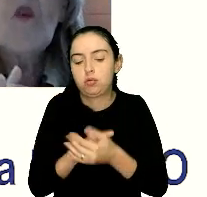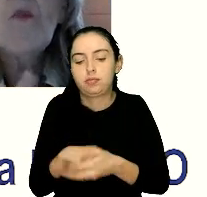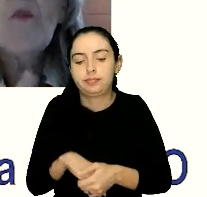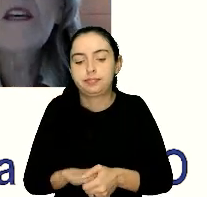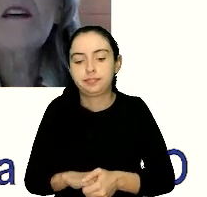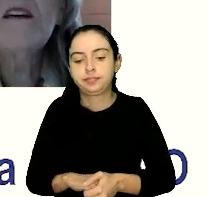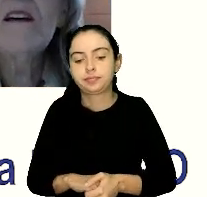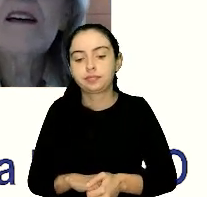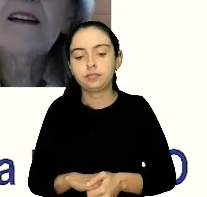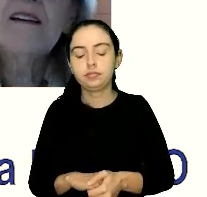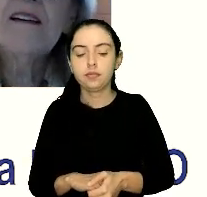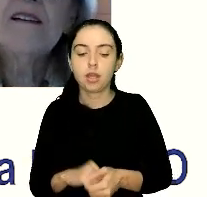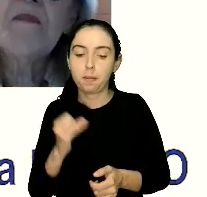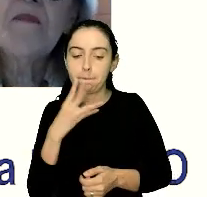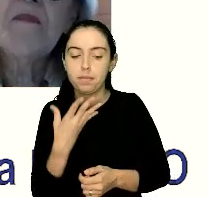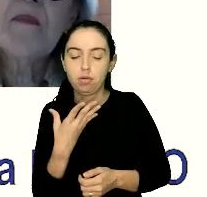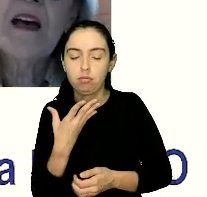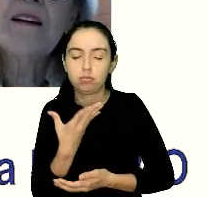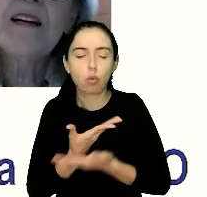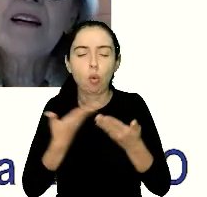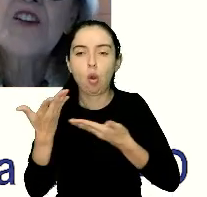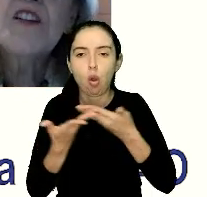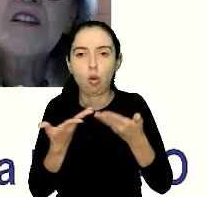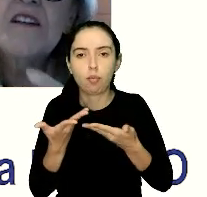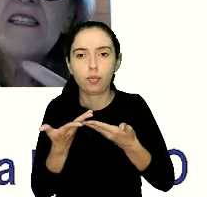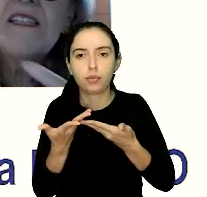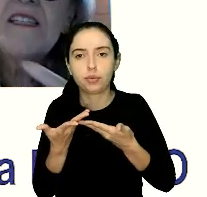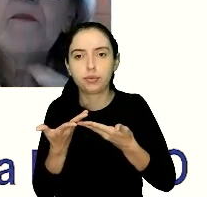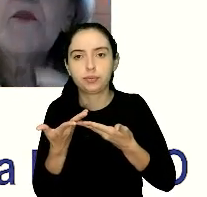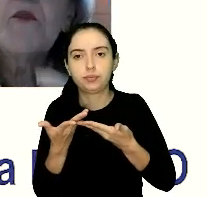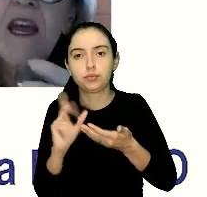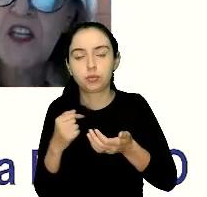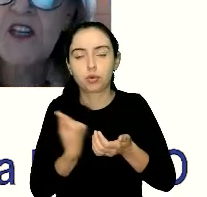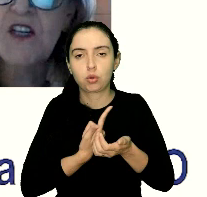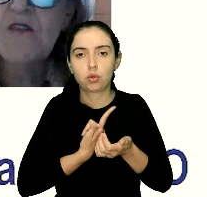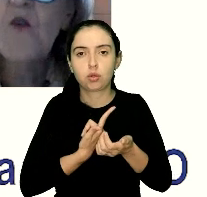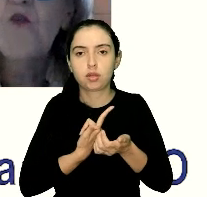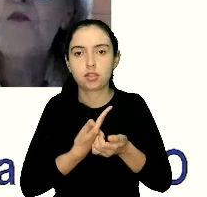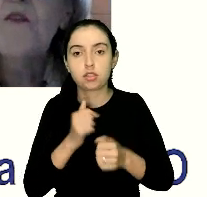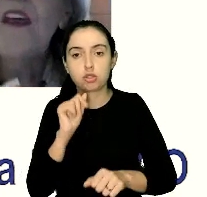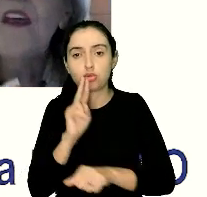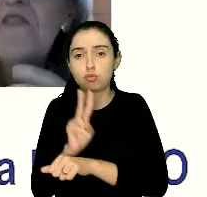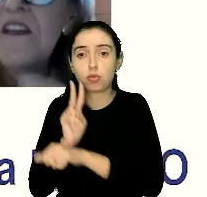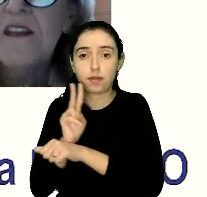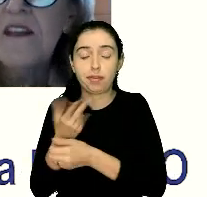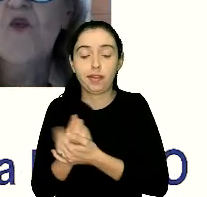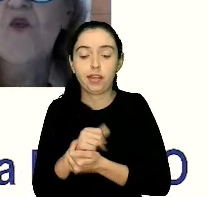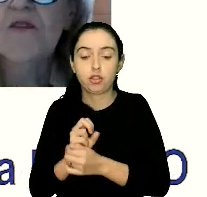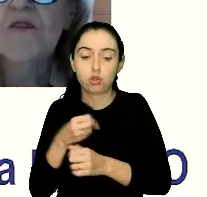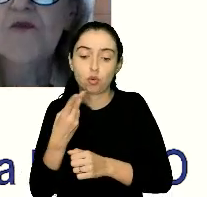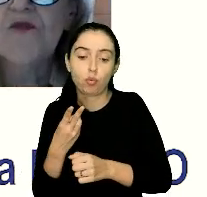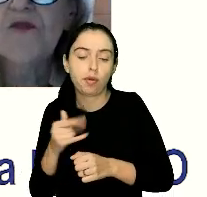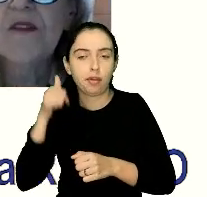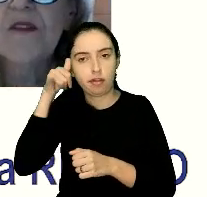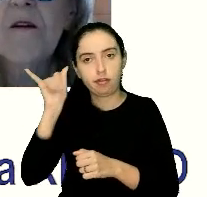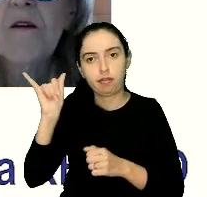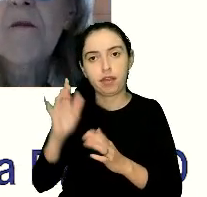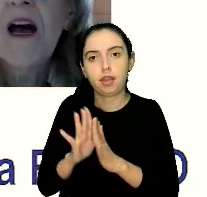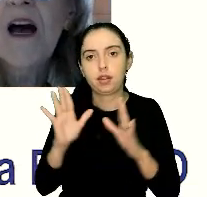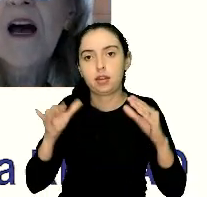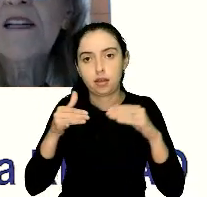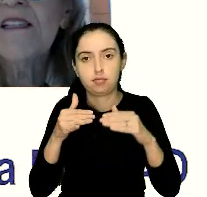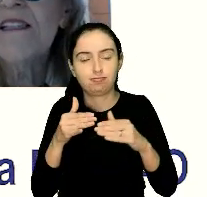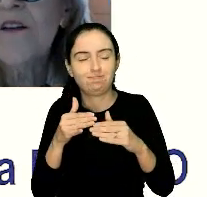Bom, como é que a gente se protege ou evita esses quadros,